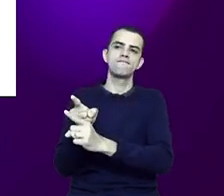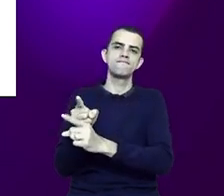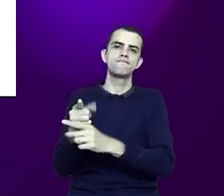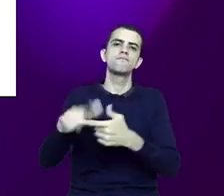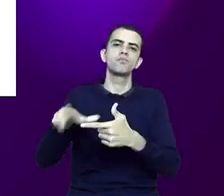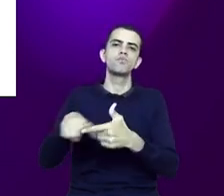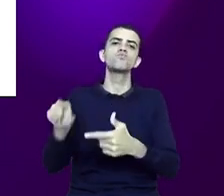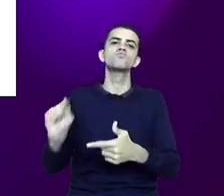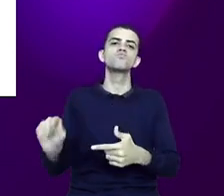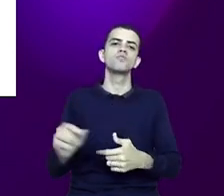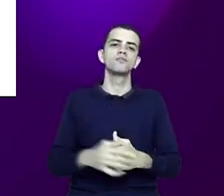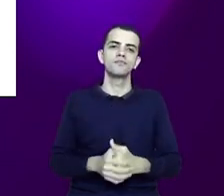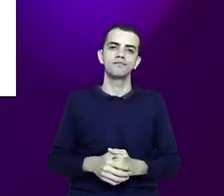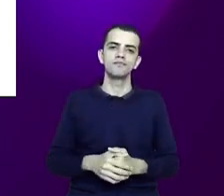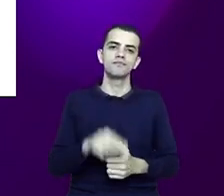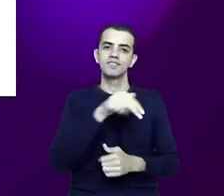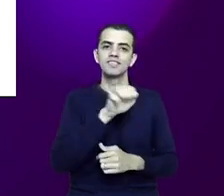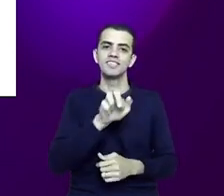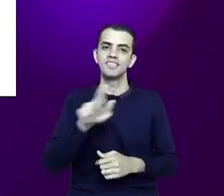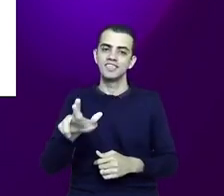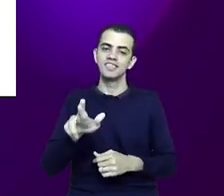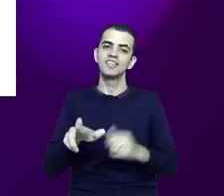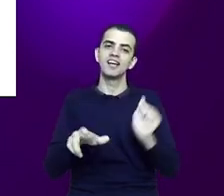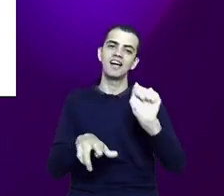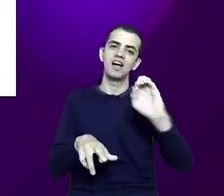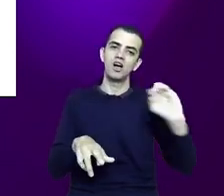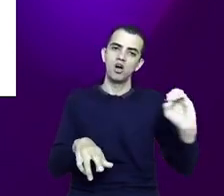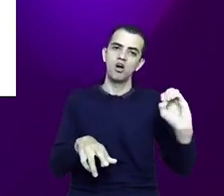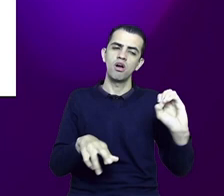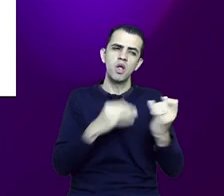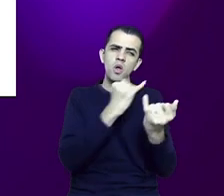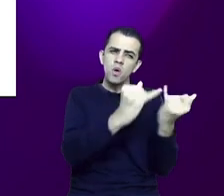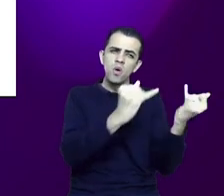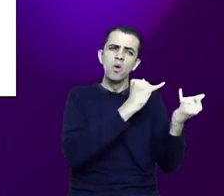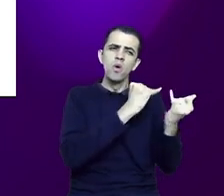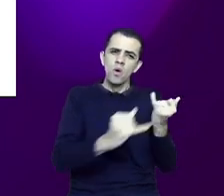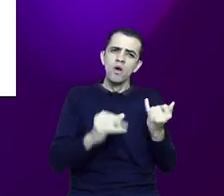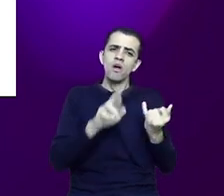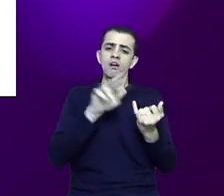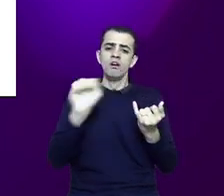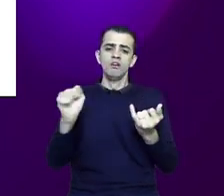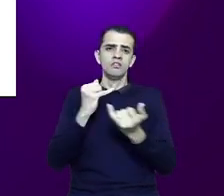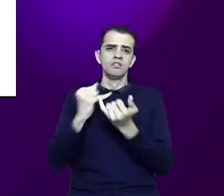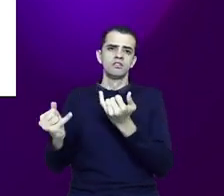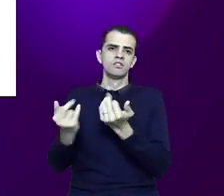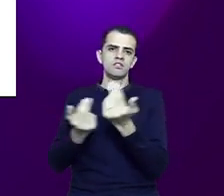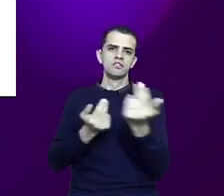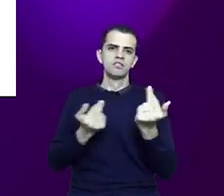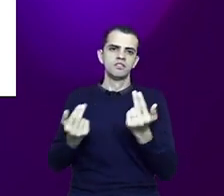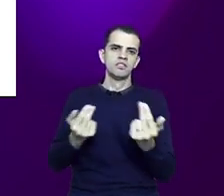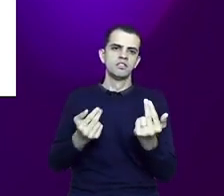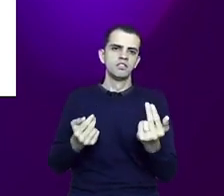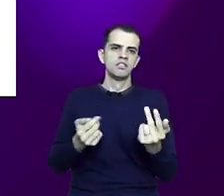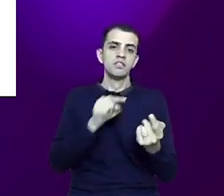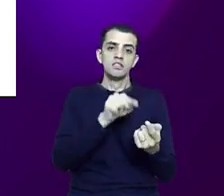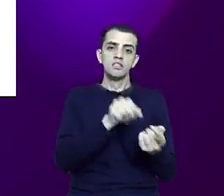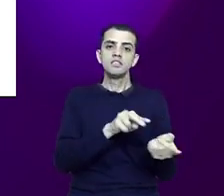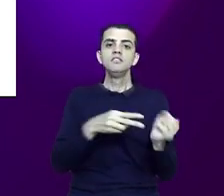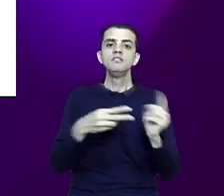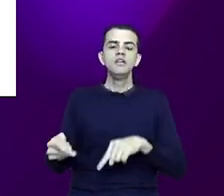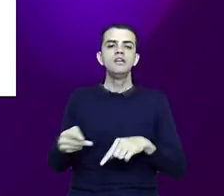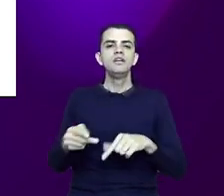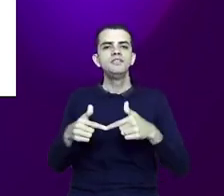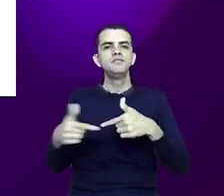de Neer e classificação O tiveram resultados muito semelhantes na concordância. Então, a partir dela, nós fizemos outros trabalhos,